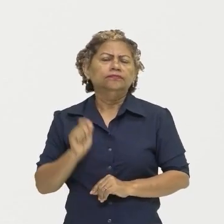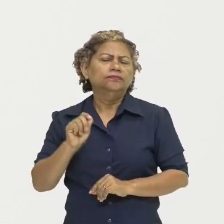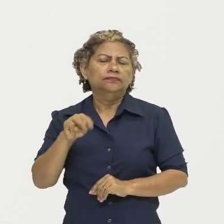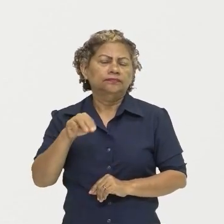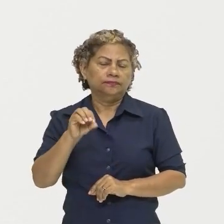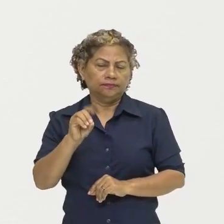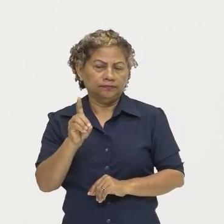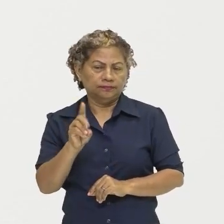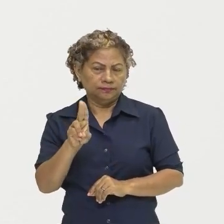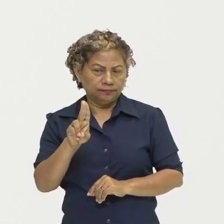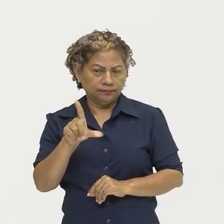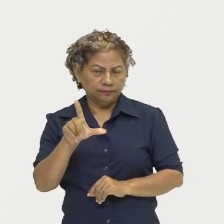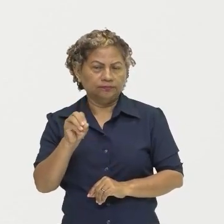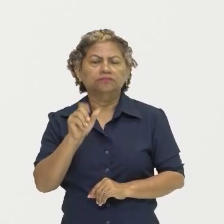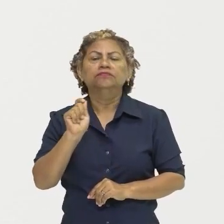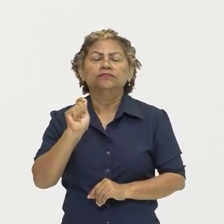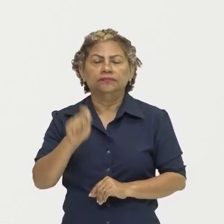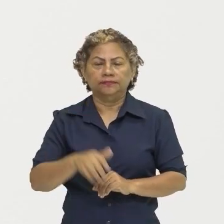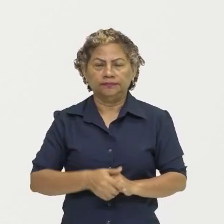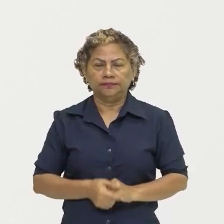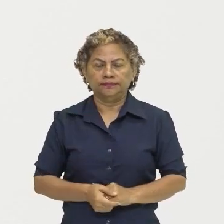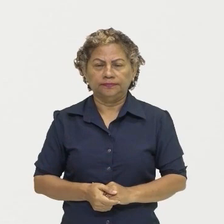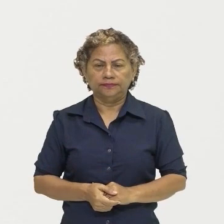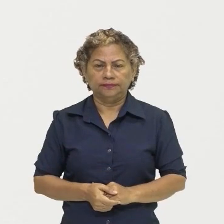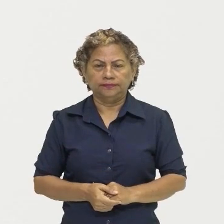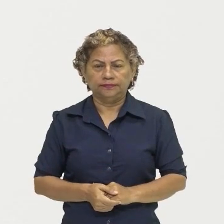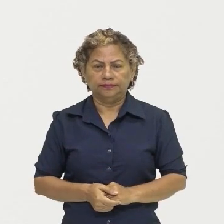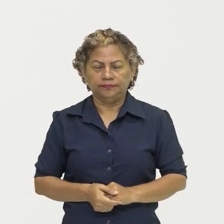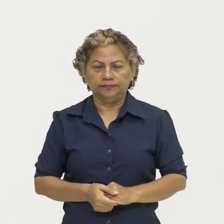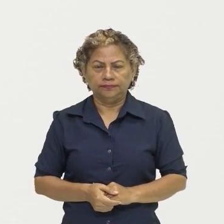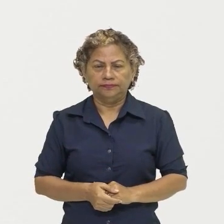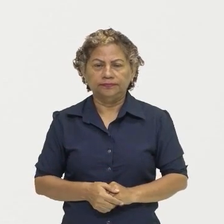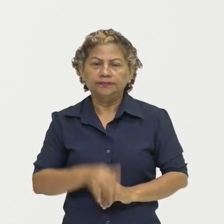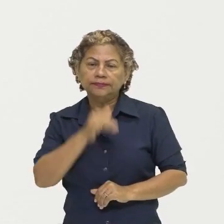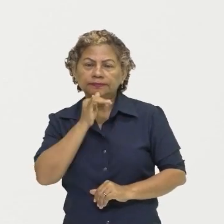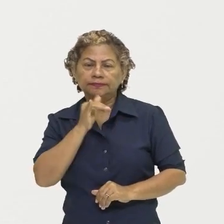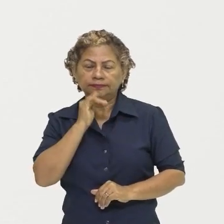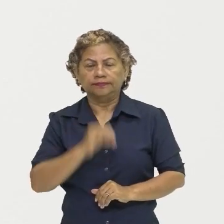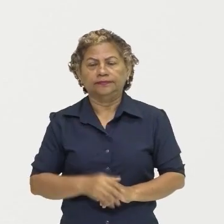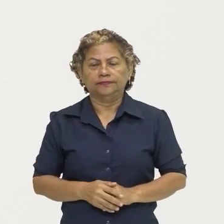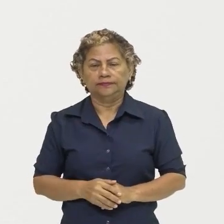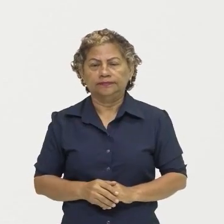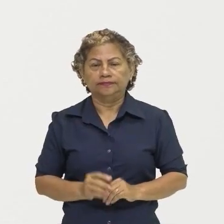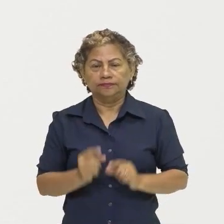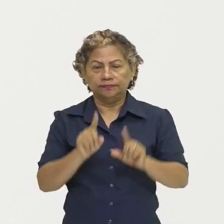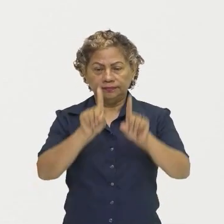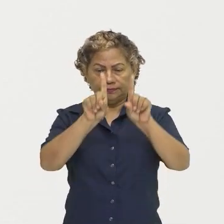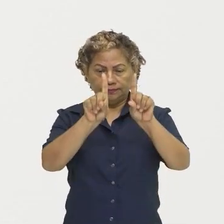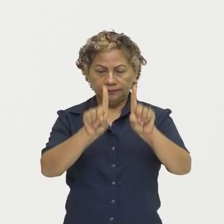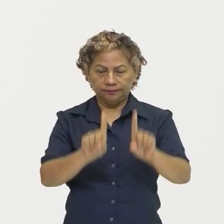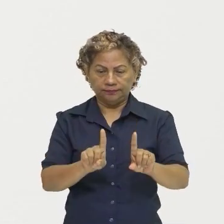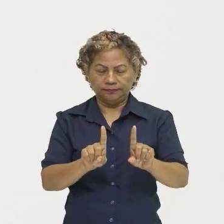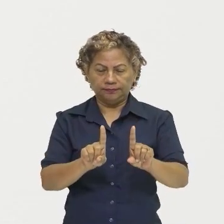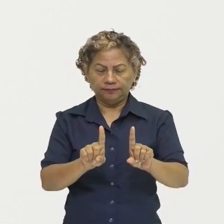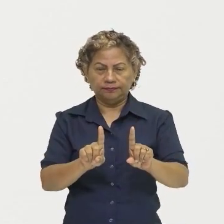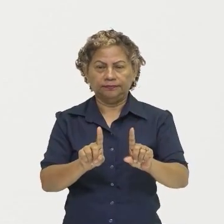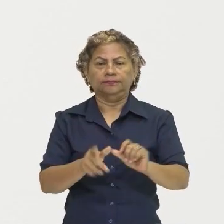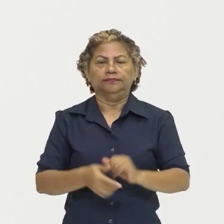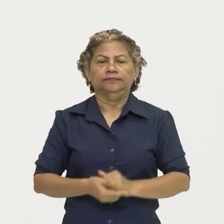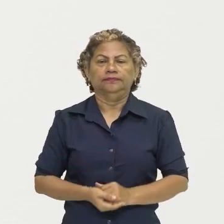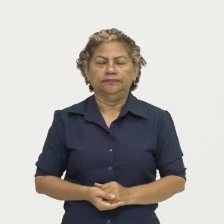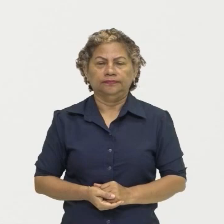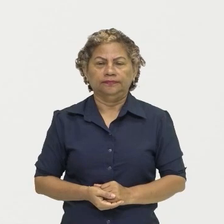módulo. É duas barrinhas aqui, ó, um módulo. Aí você tem,